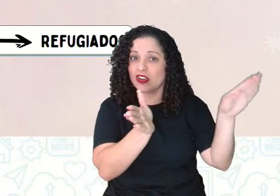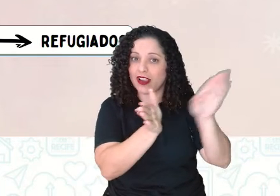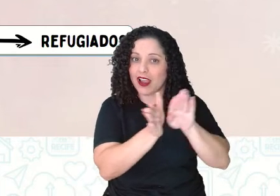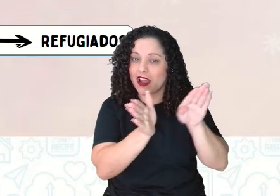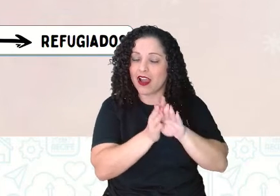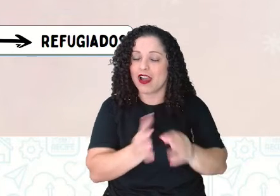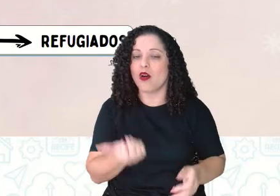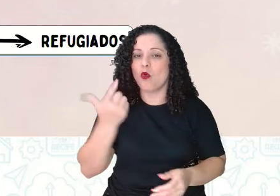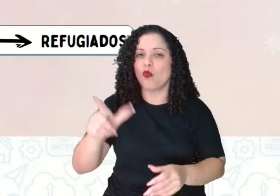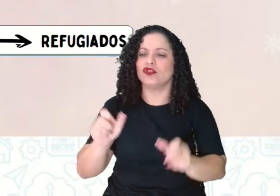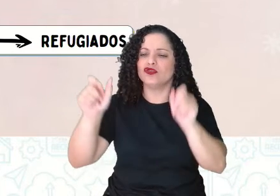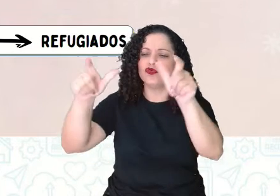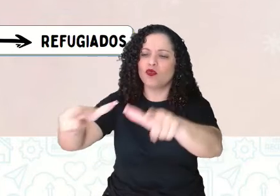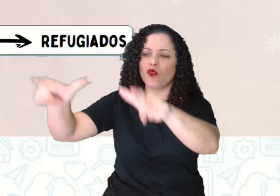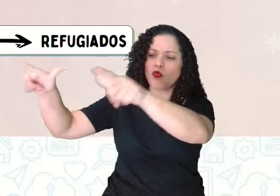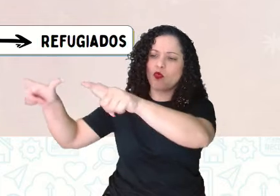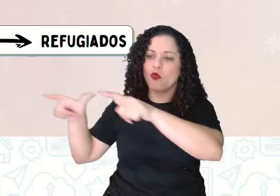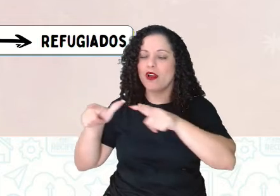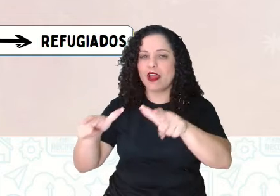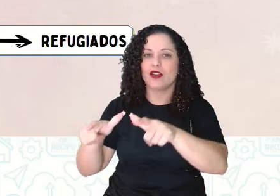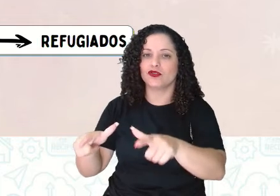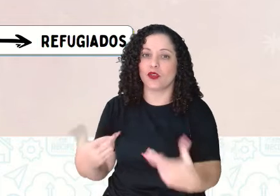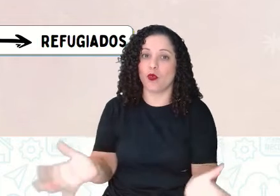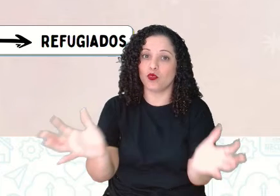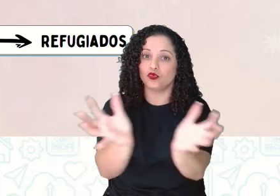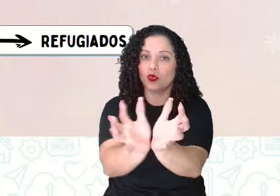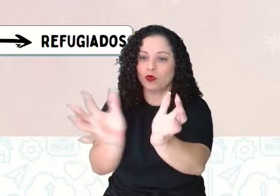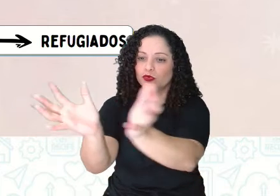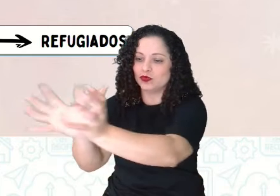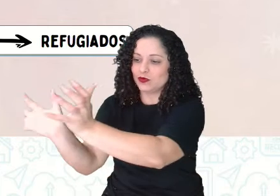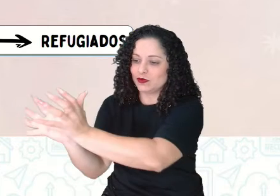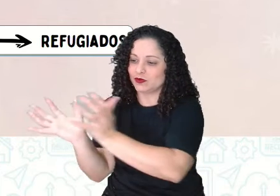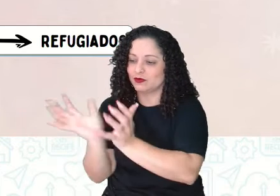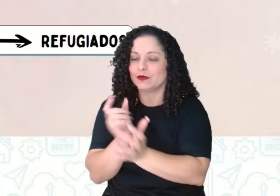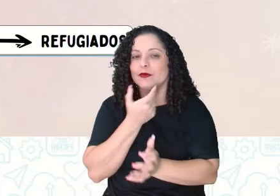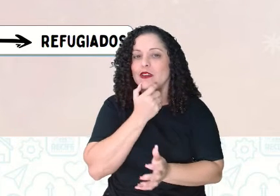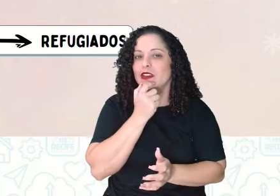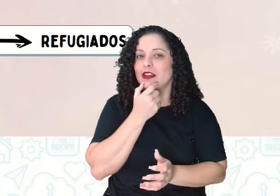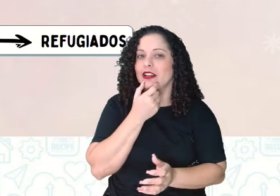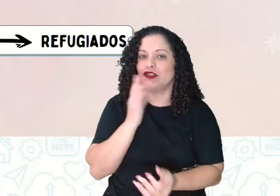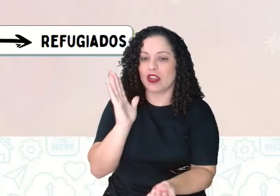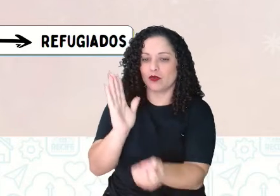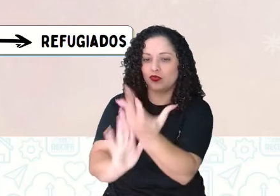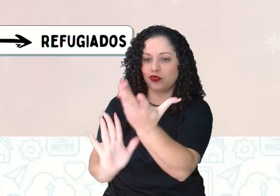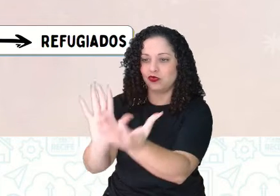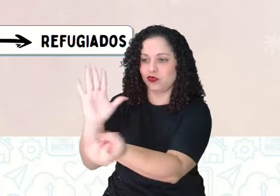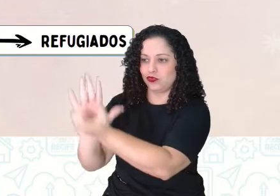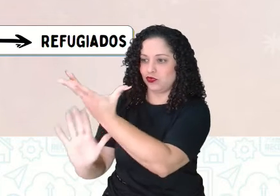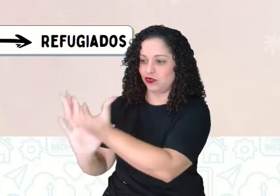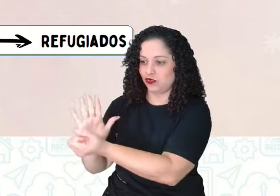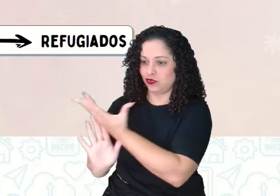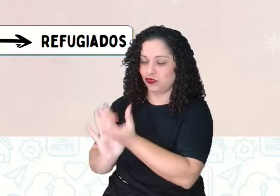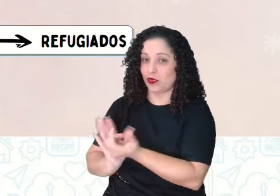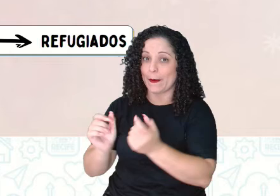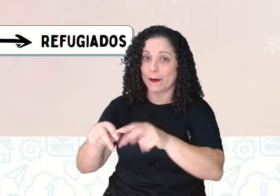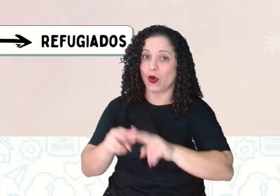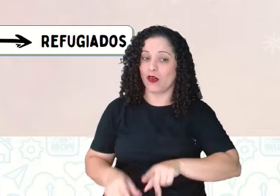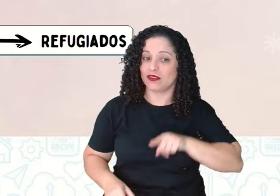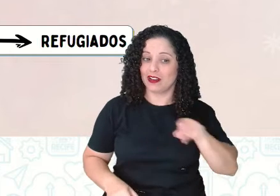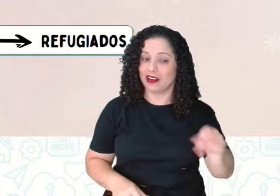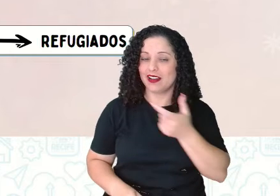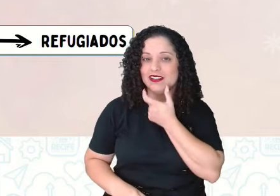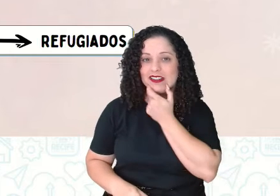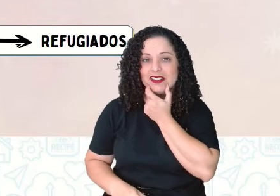Então, as colônias inglesas começam com essas pessoas refugiadas da Inglaterra,